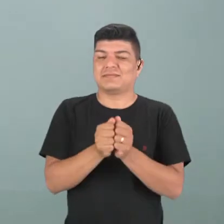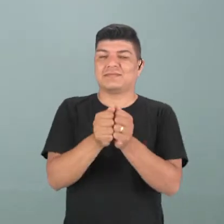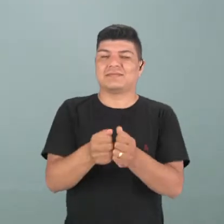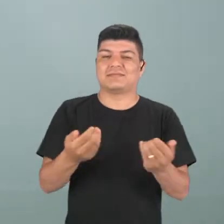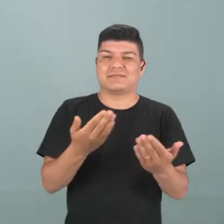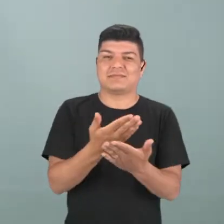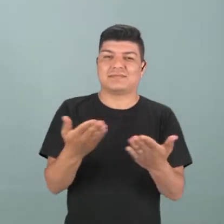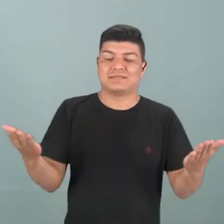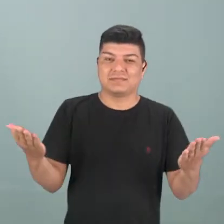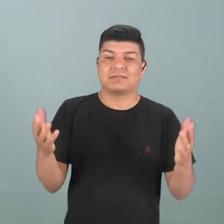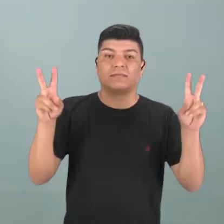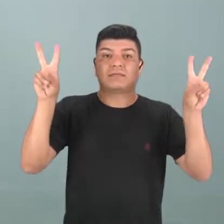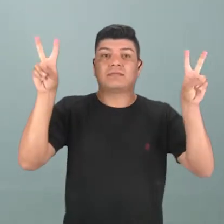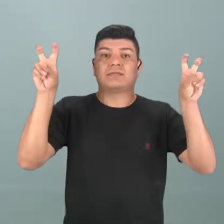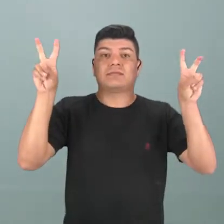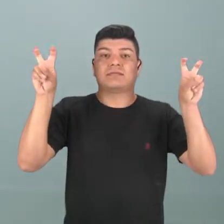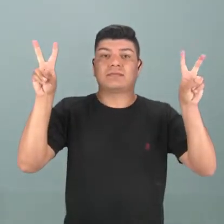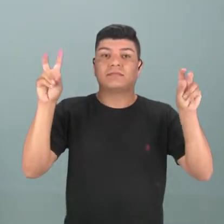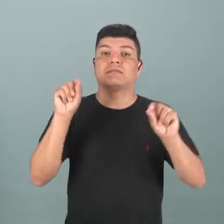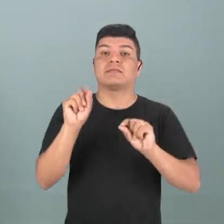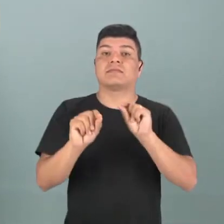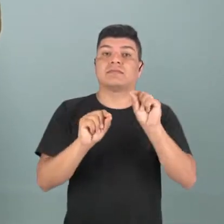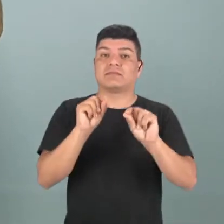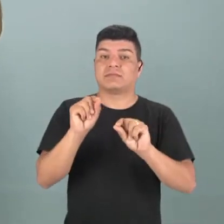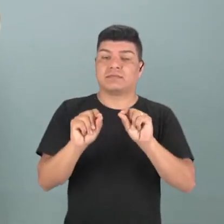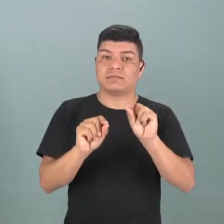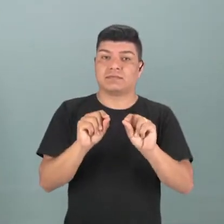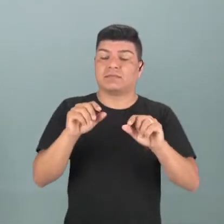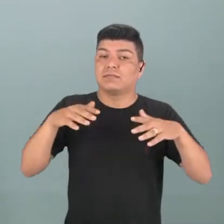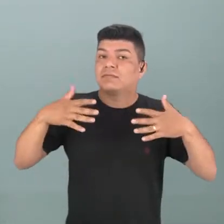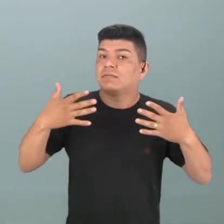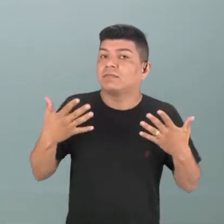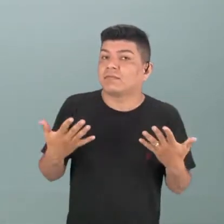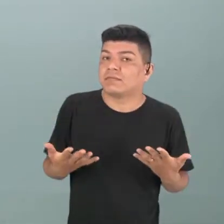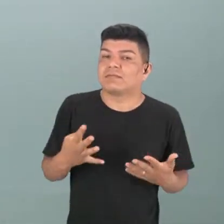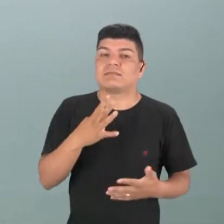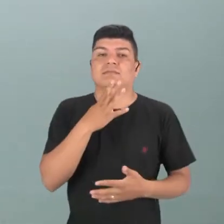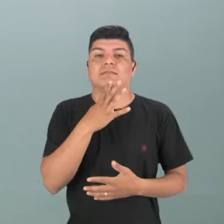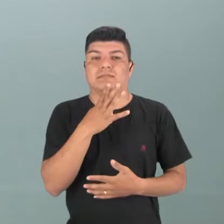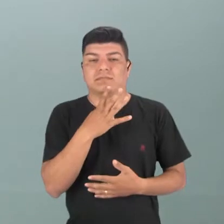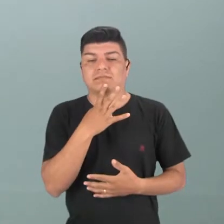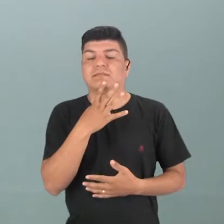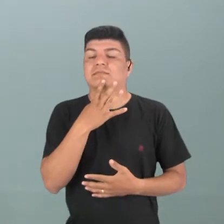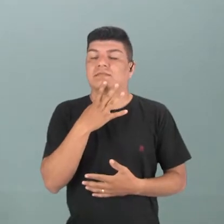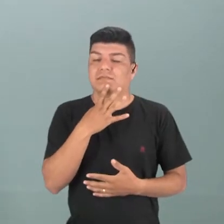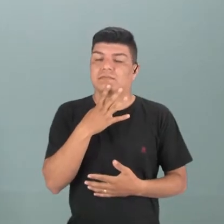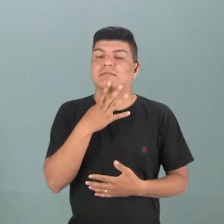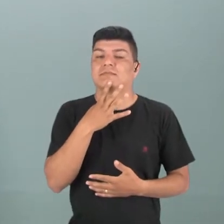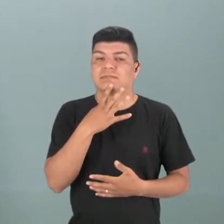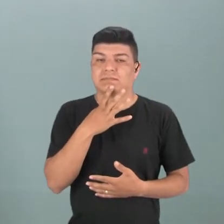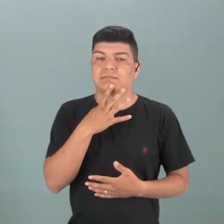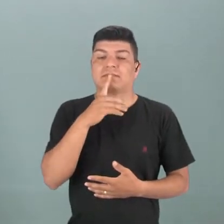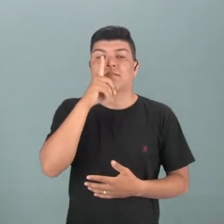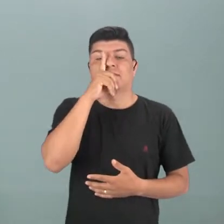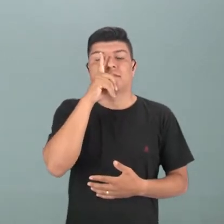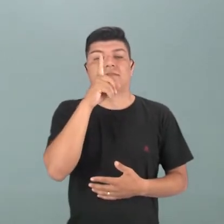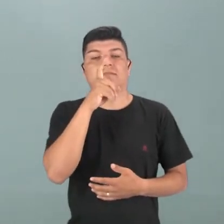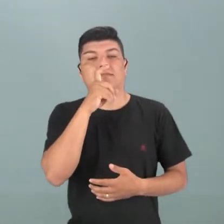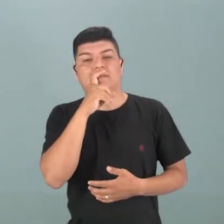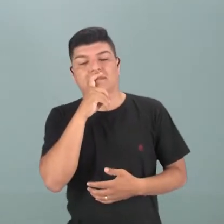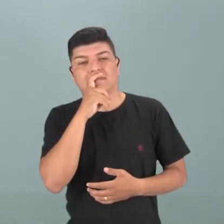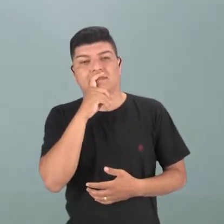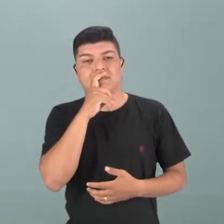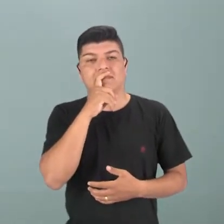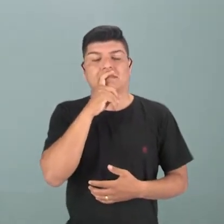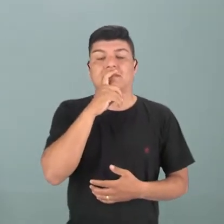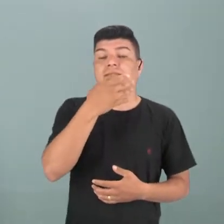vocês. Vamos falar hoje de um assunto bastante também conhecido um pouco, né, dos papais, né,